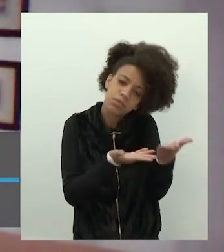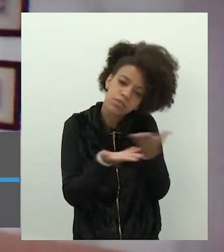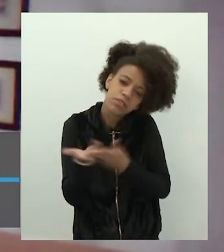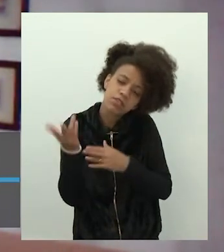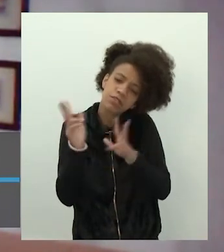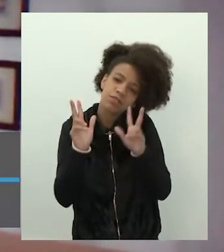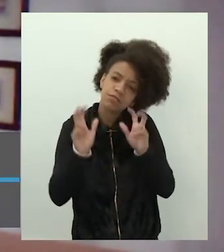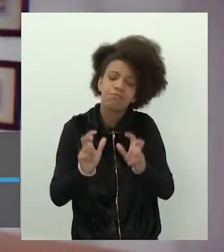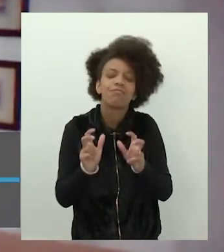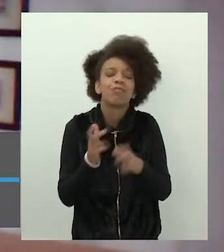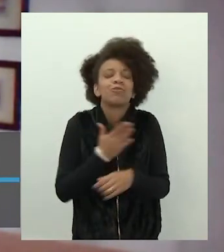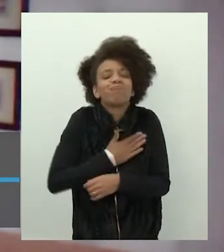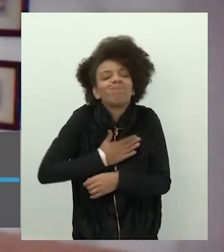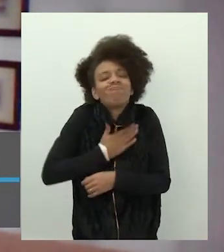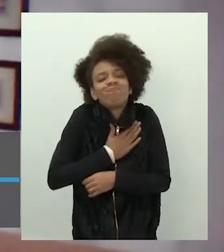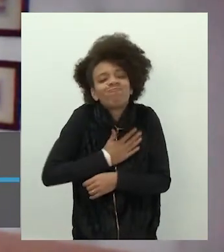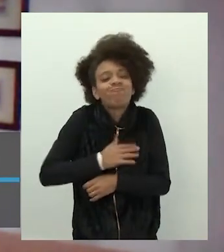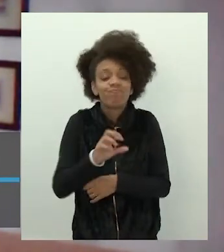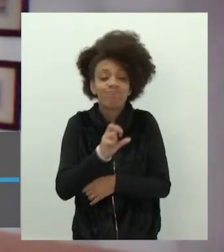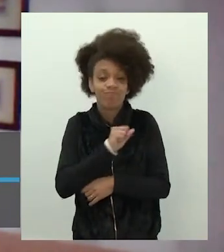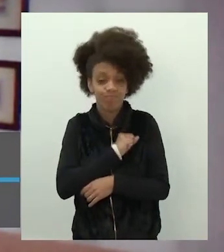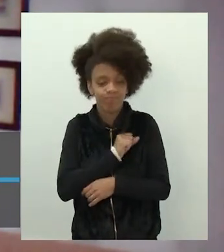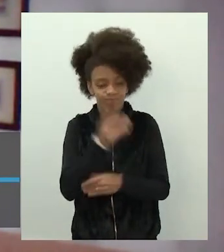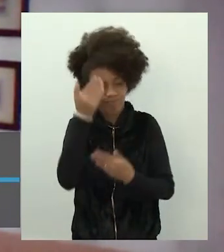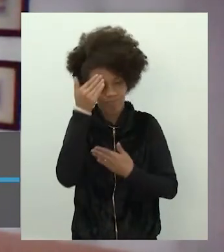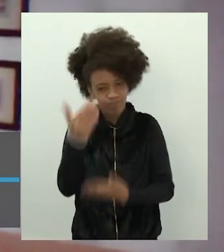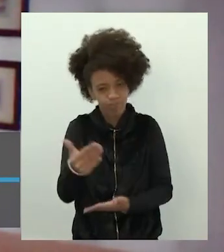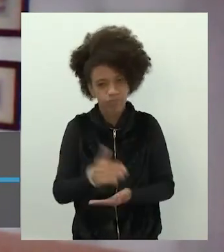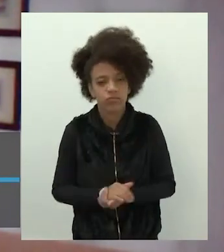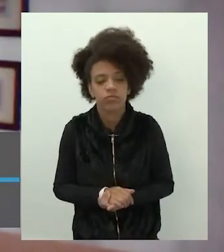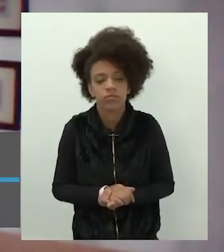tema que eu amo. Obrigada.